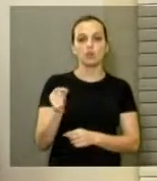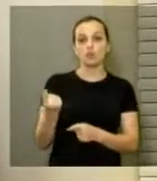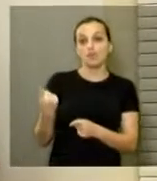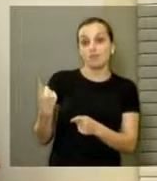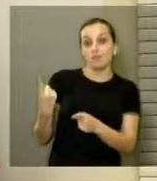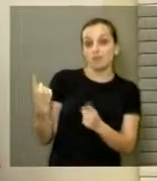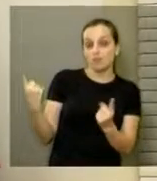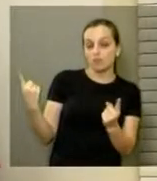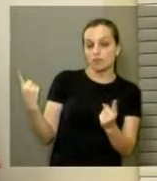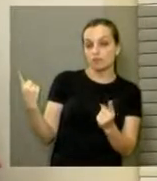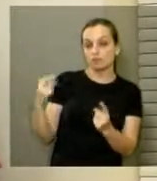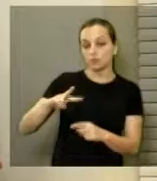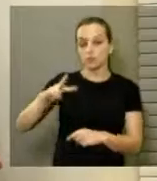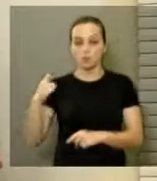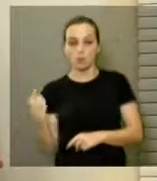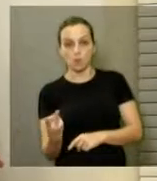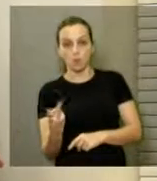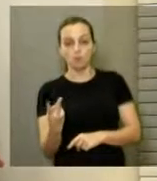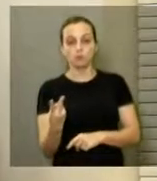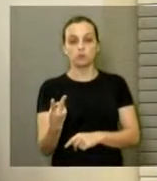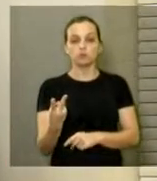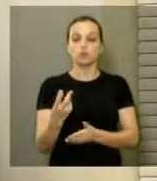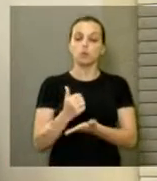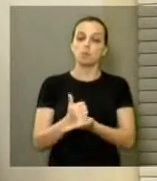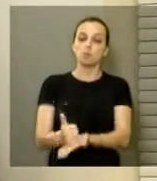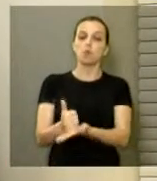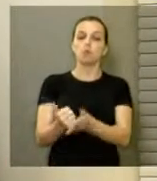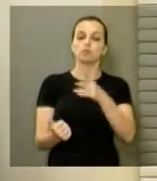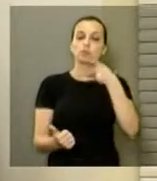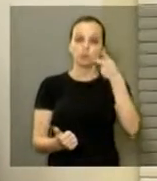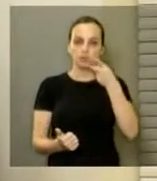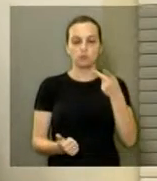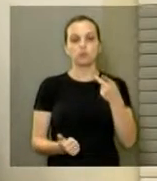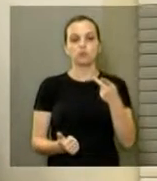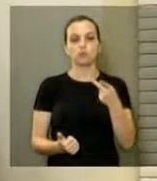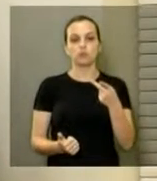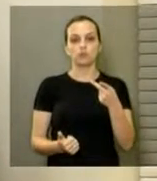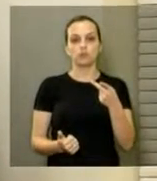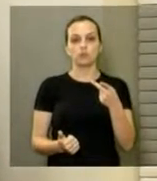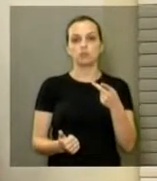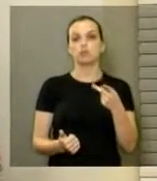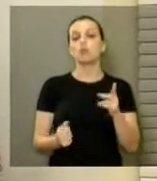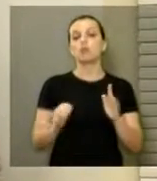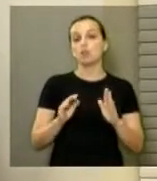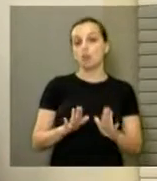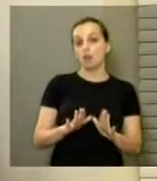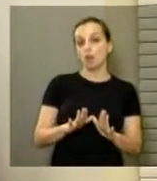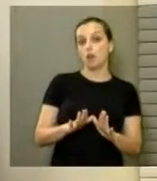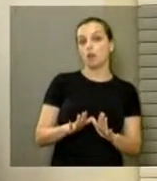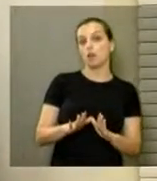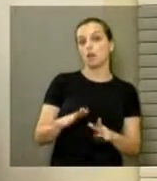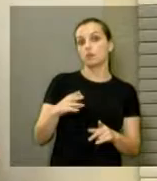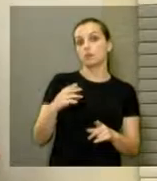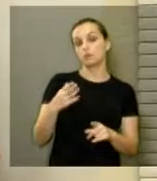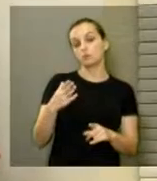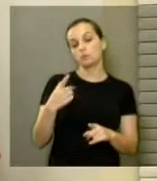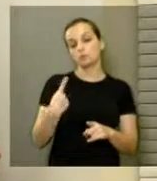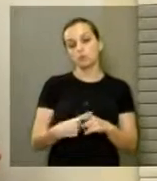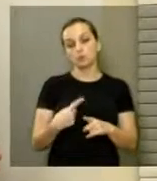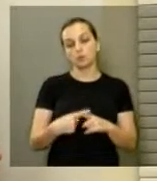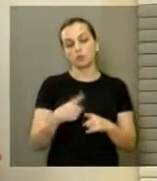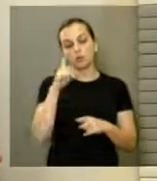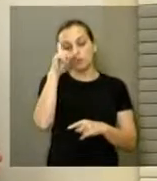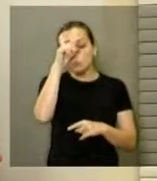contra a história desses e os apoios desses próprios vereadores. Tá? Haja vista, por exemplo, fica difícil